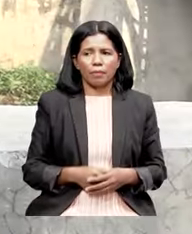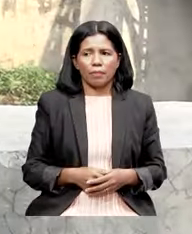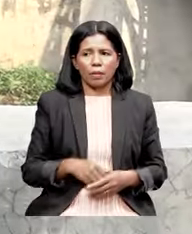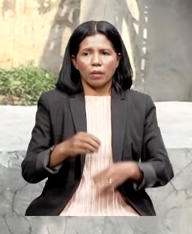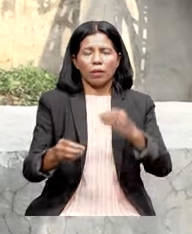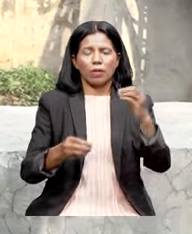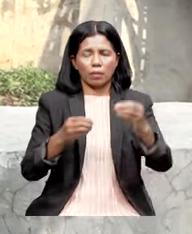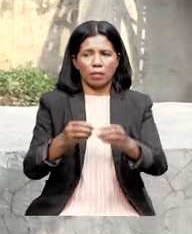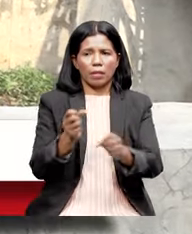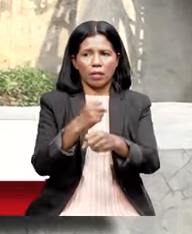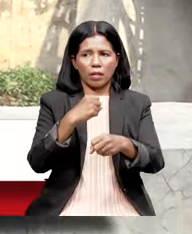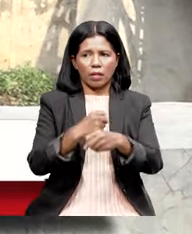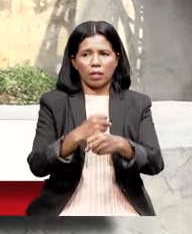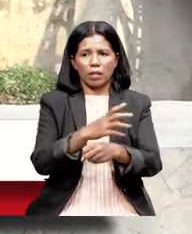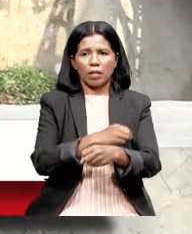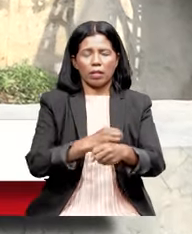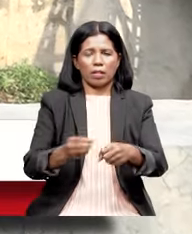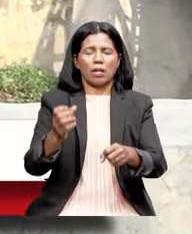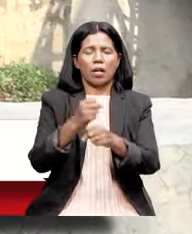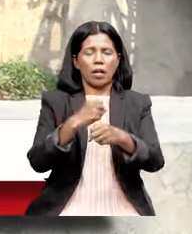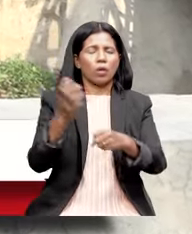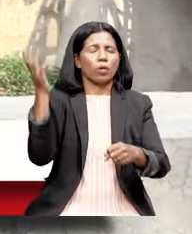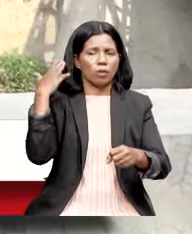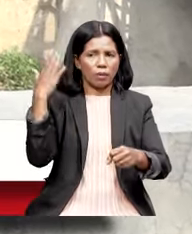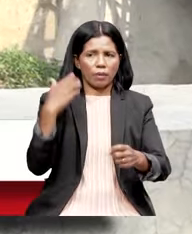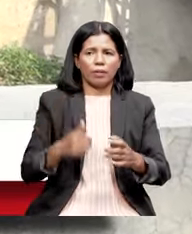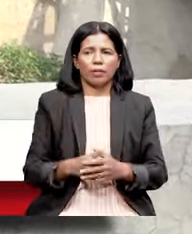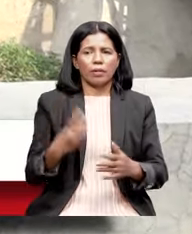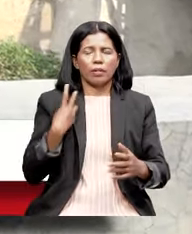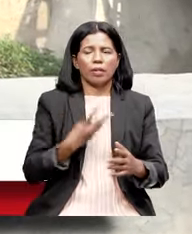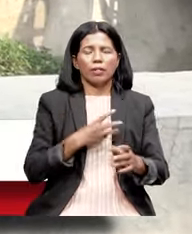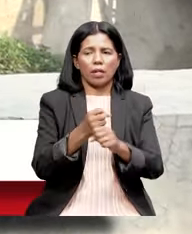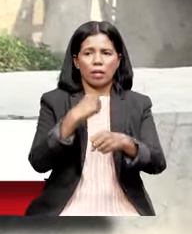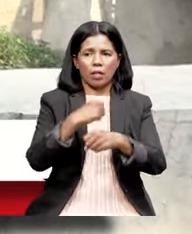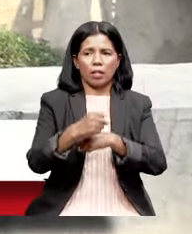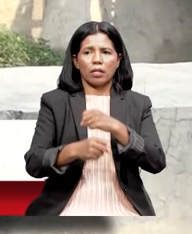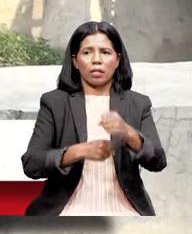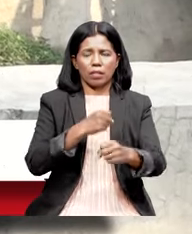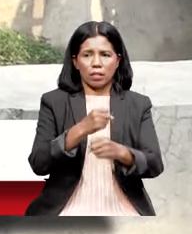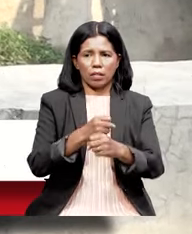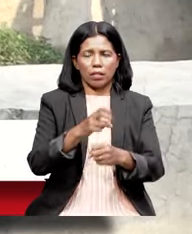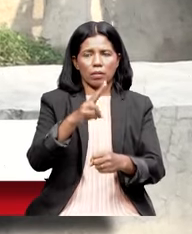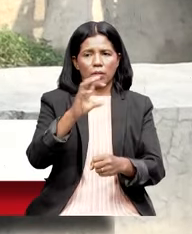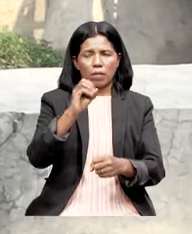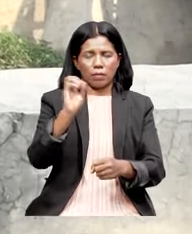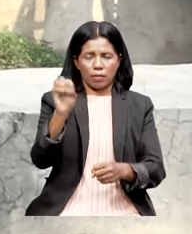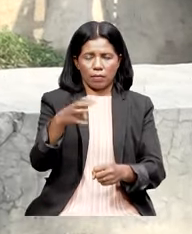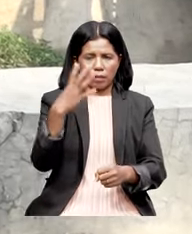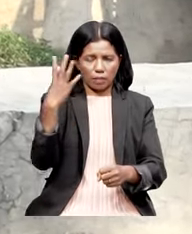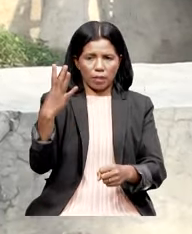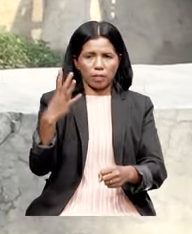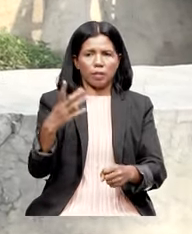construção irané, construção tuan. Na be construção irané, está construí em 2014. Mas